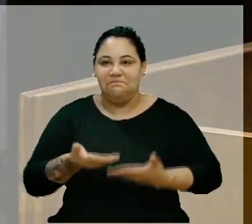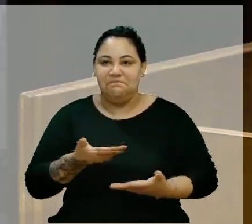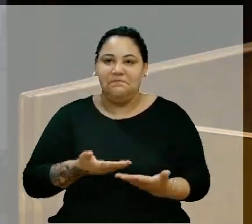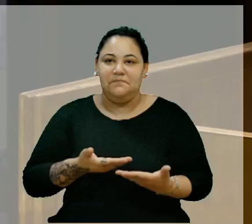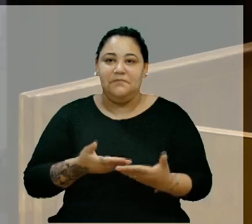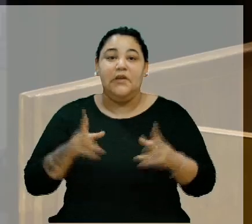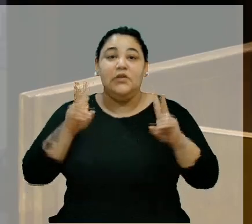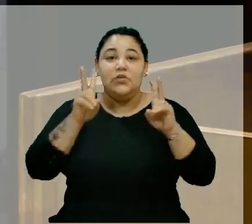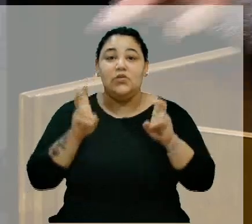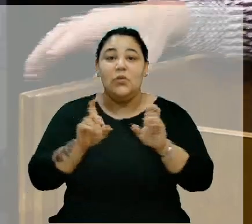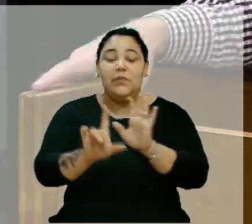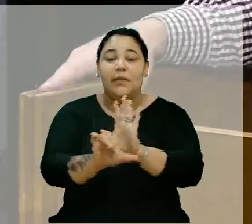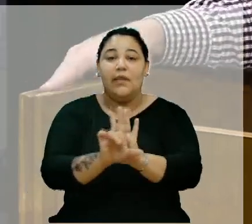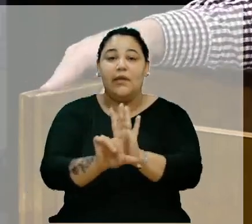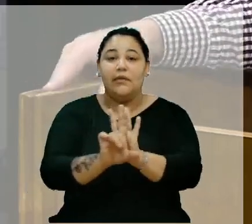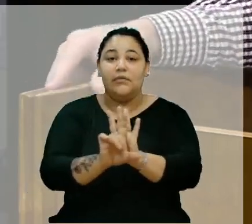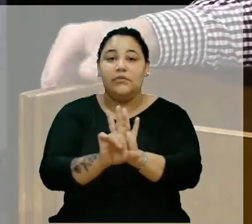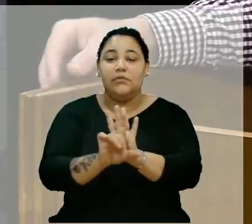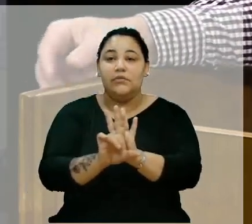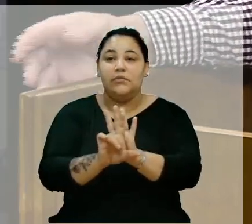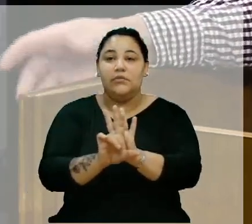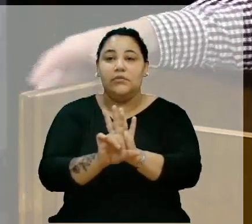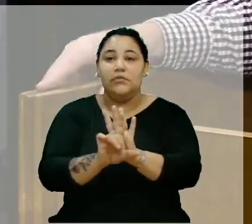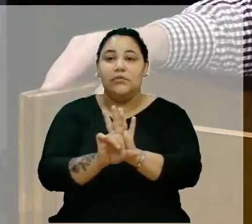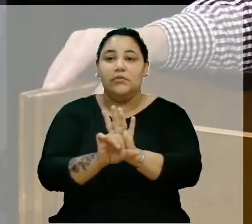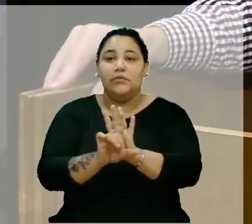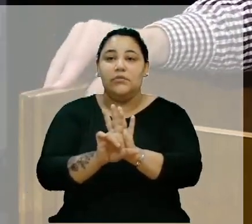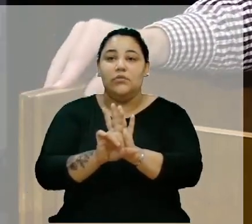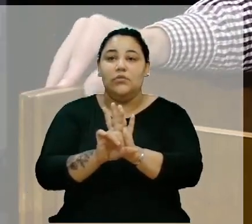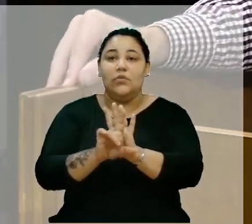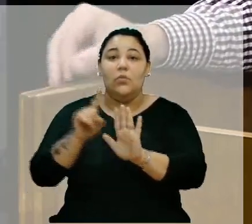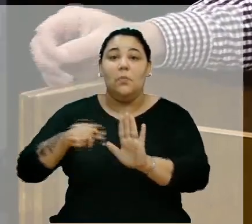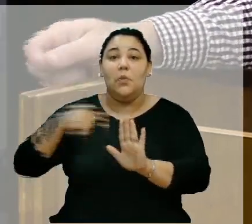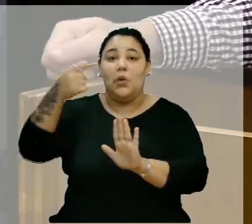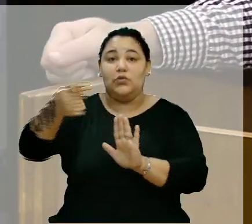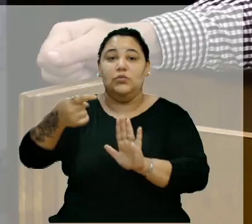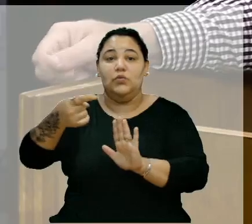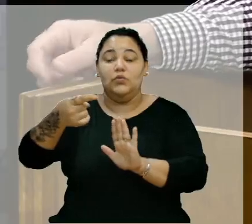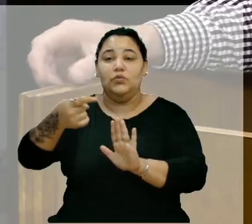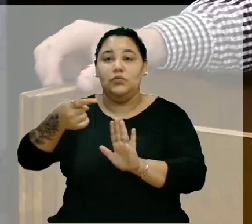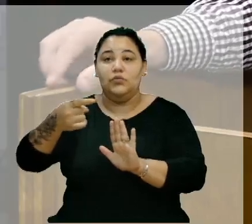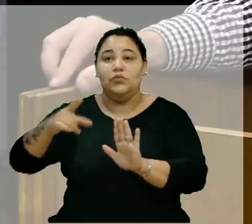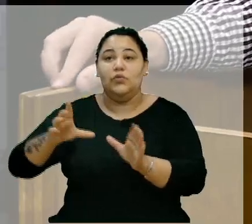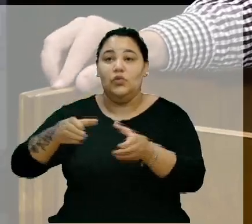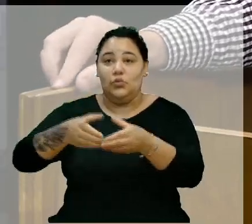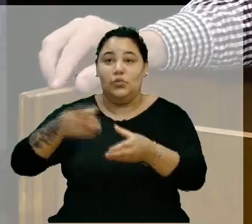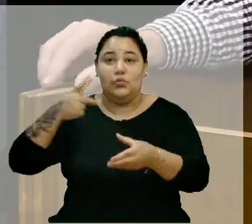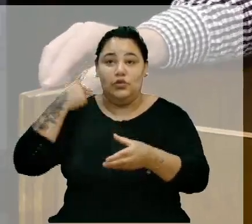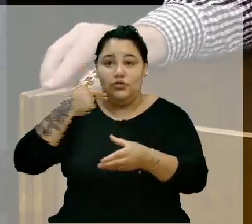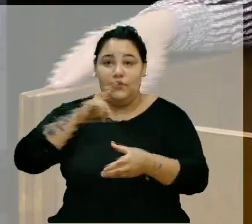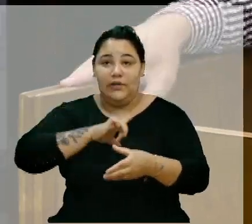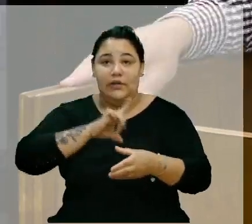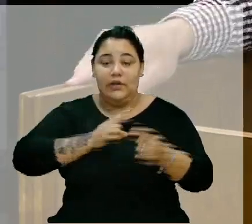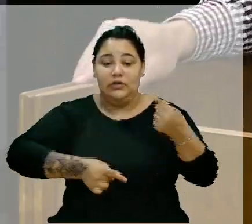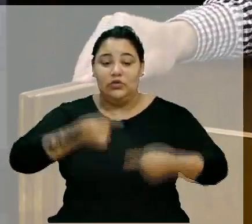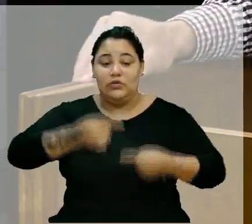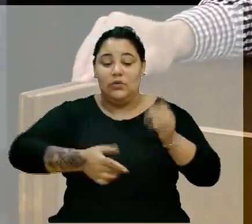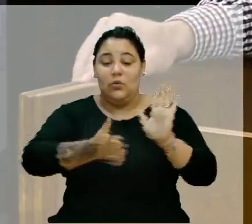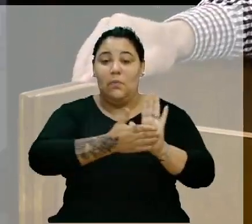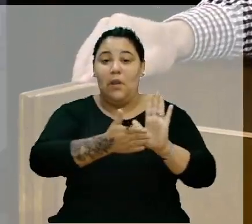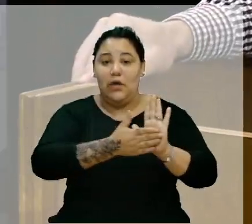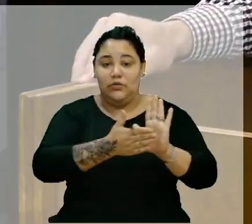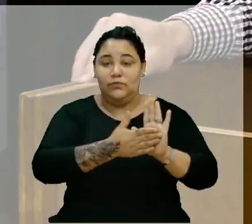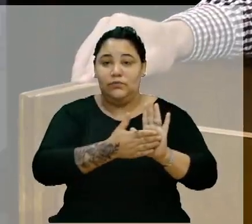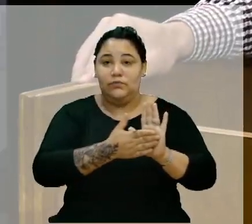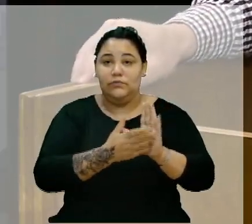sobre a próxima legislatura, que terá a discussão do plano diretor aqui da cidade, que faz parte, dentro da Comissão de Desenvolvimento